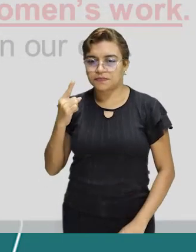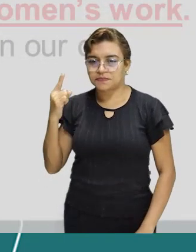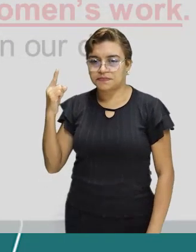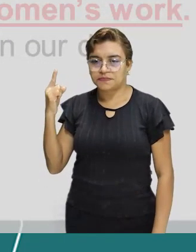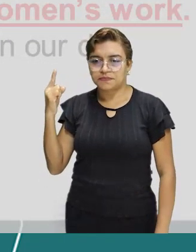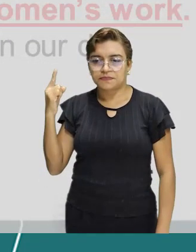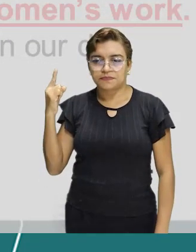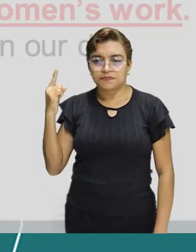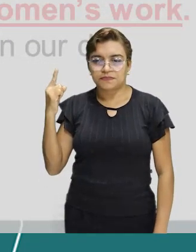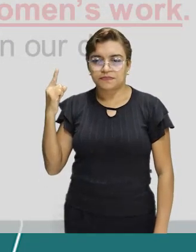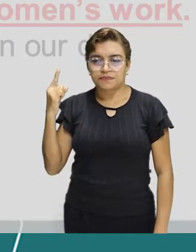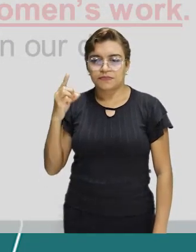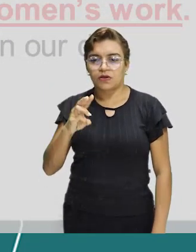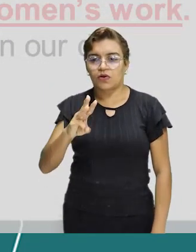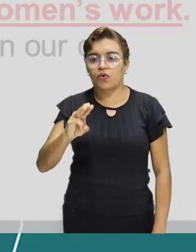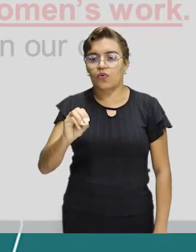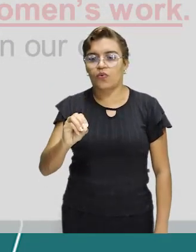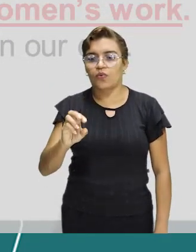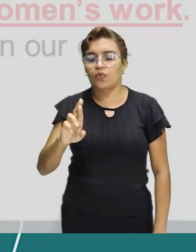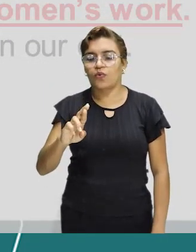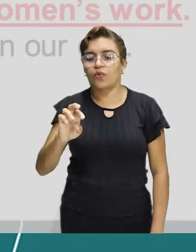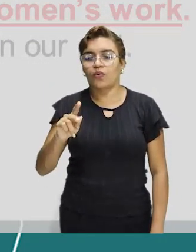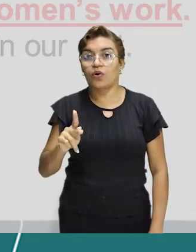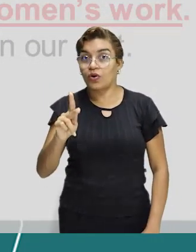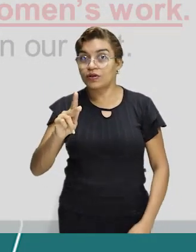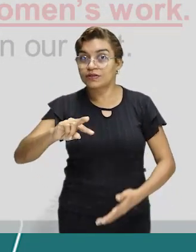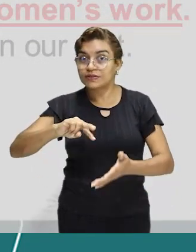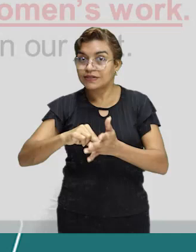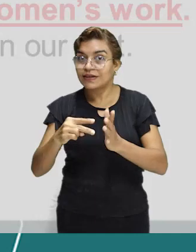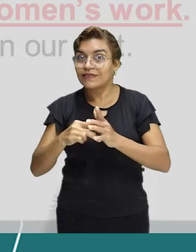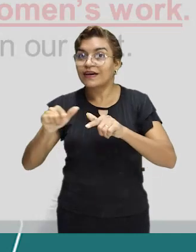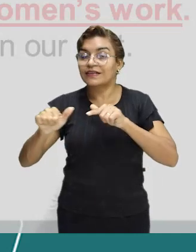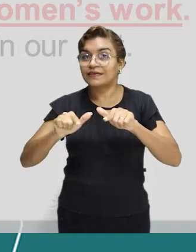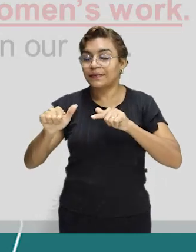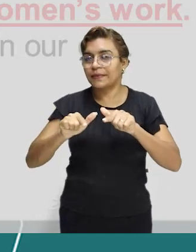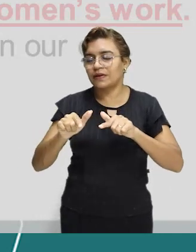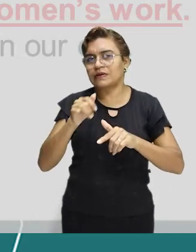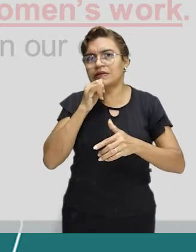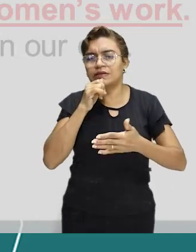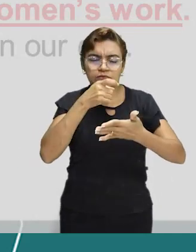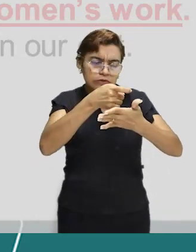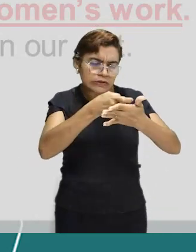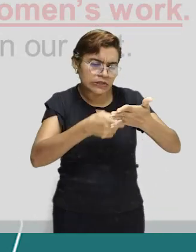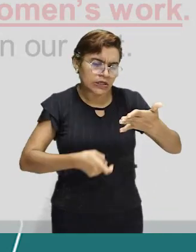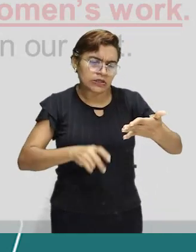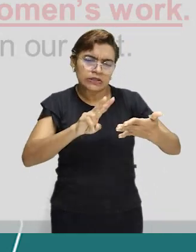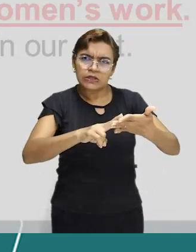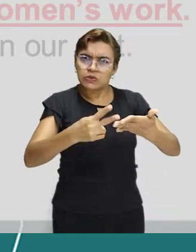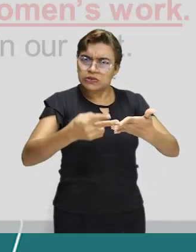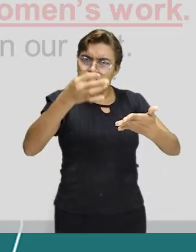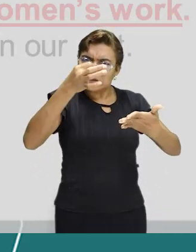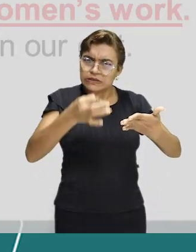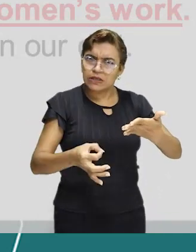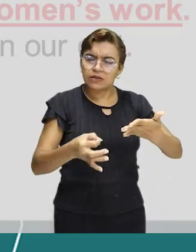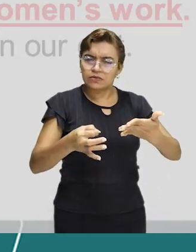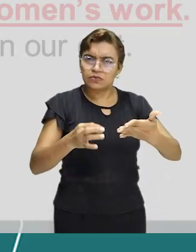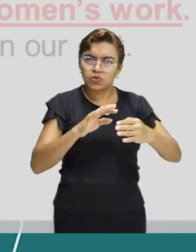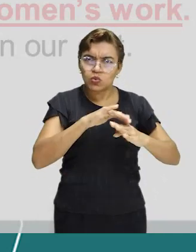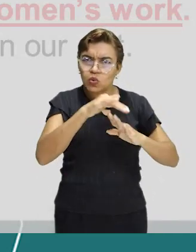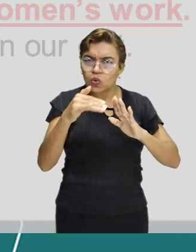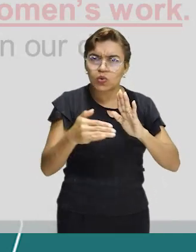como resposta justamente o item 3. Perceba que eu não traduzi o texto com vocês, eu não li o texto todo. Eu